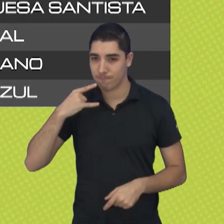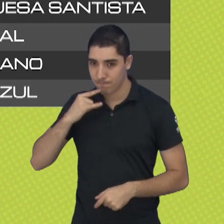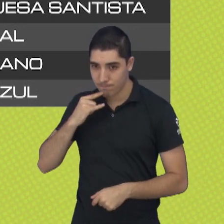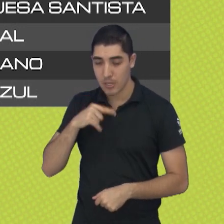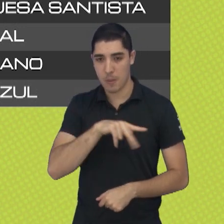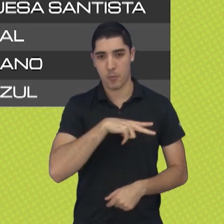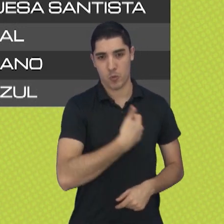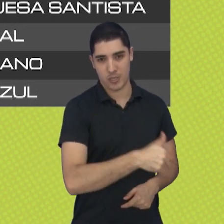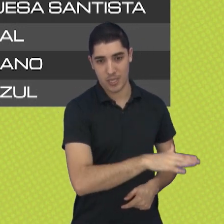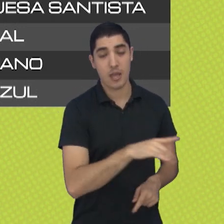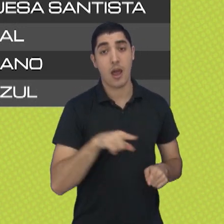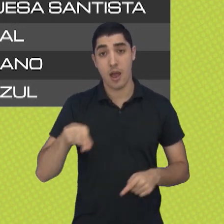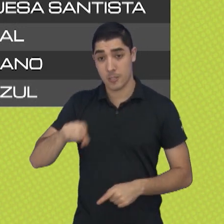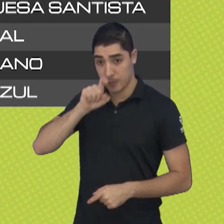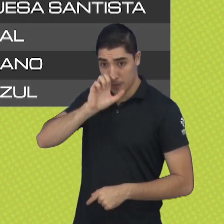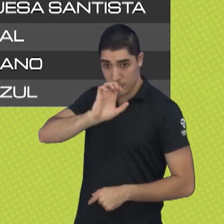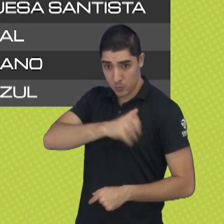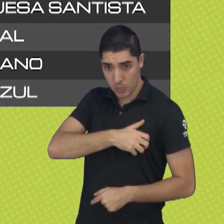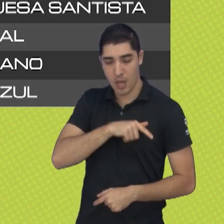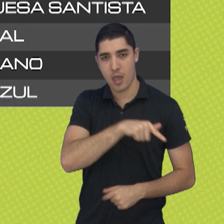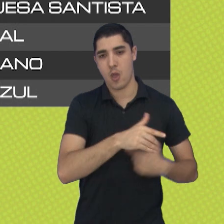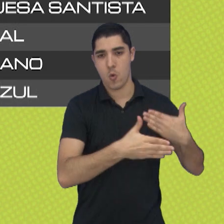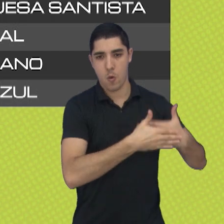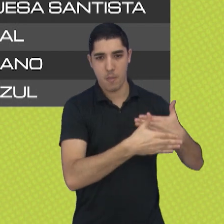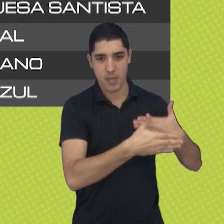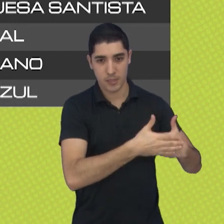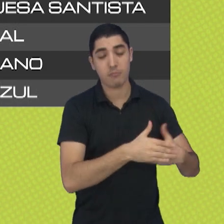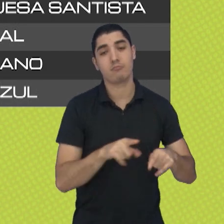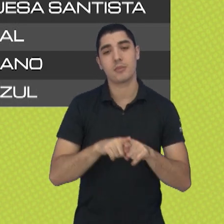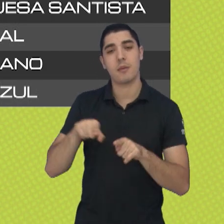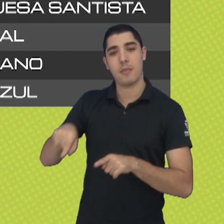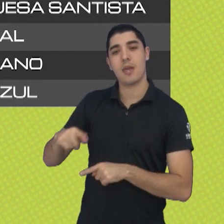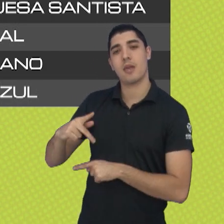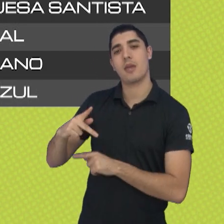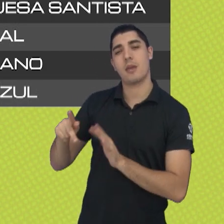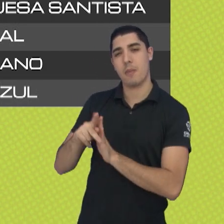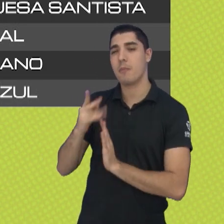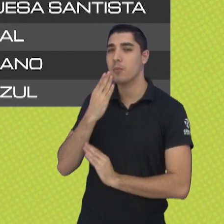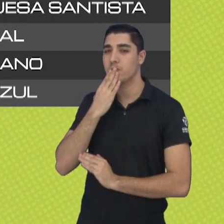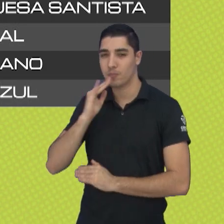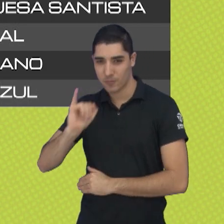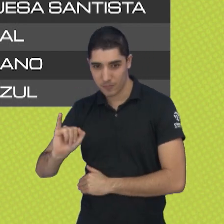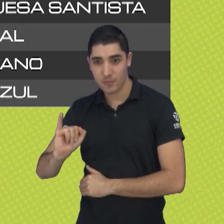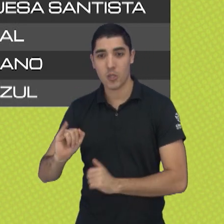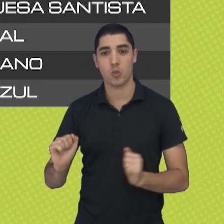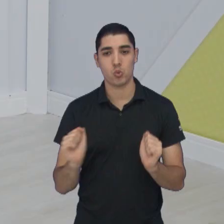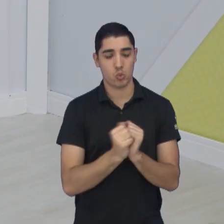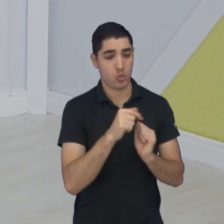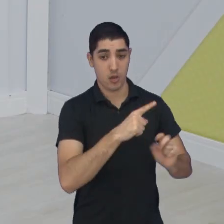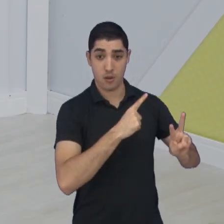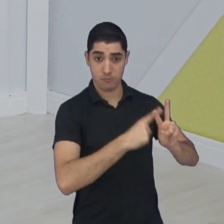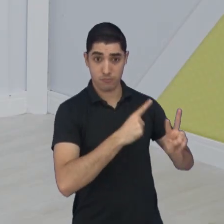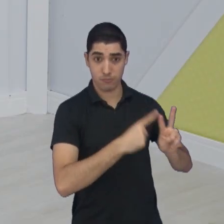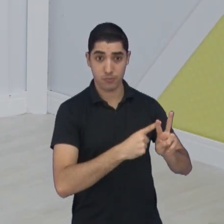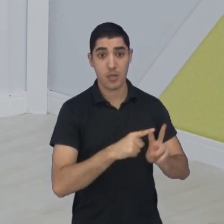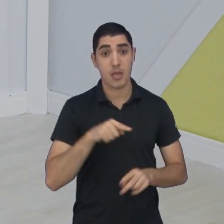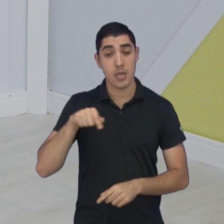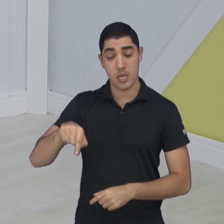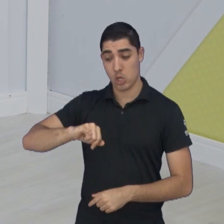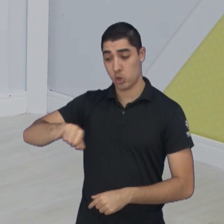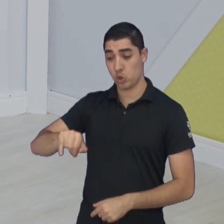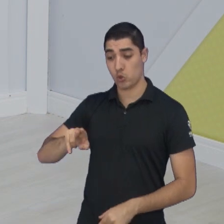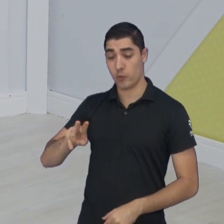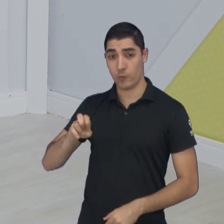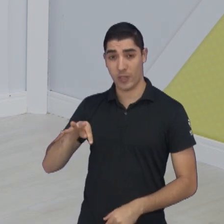noite, São José e Comercial. No domingo, fechamento da rodada, às 10 horas da manhã. Primavera e Capivariano, Juventus e Monte Azul. A classificação